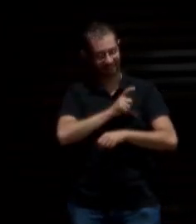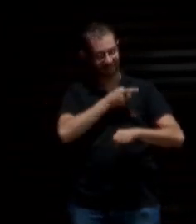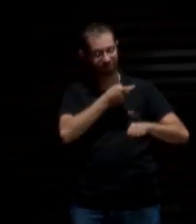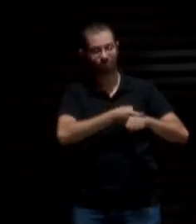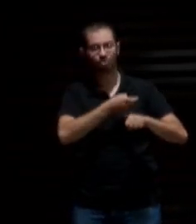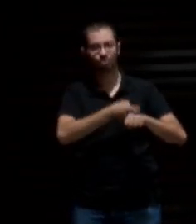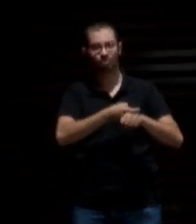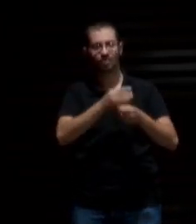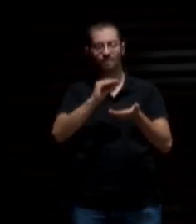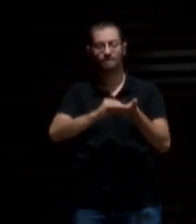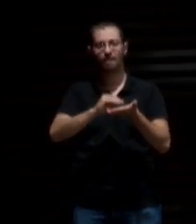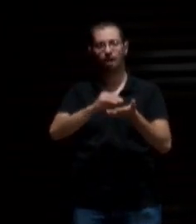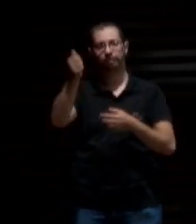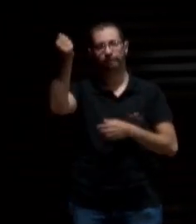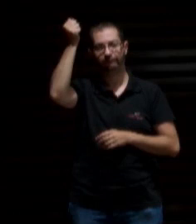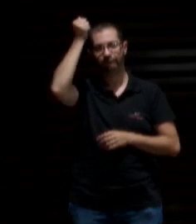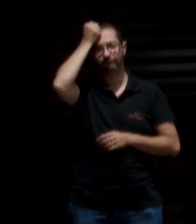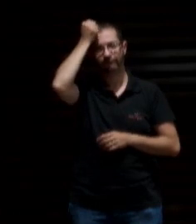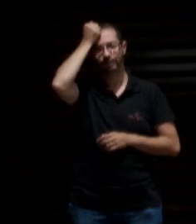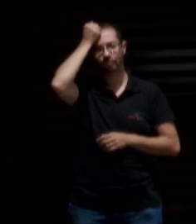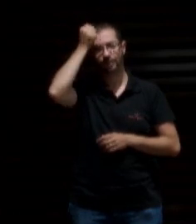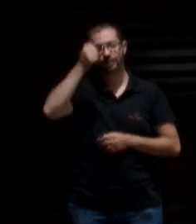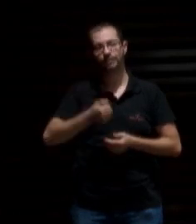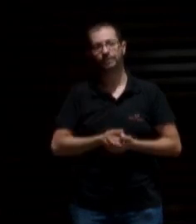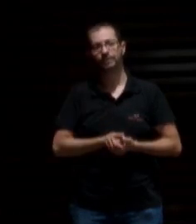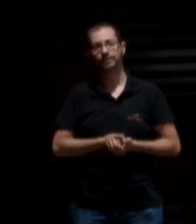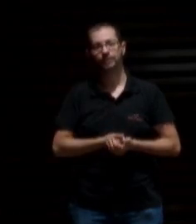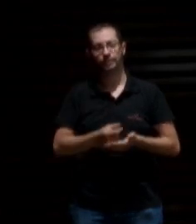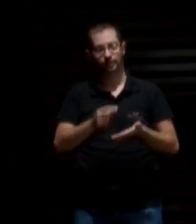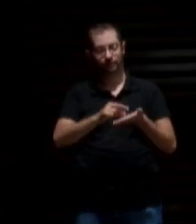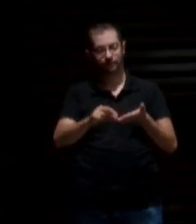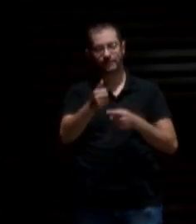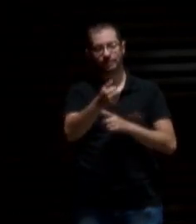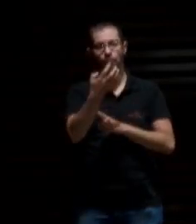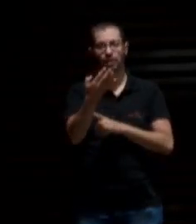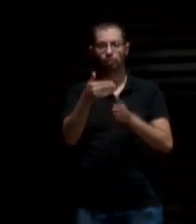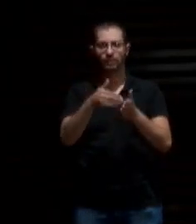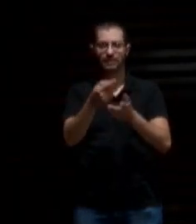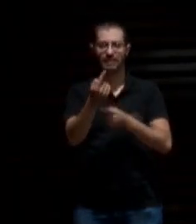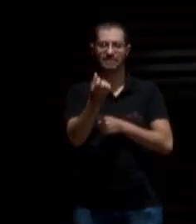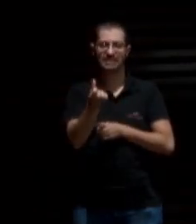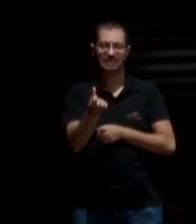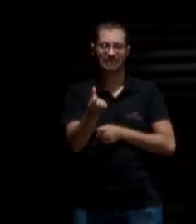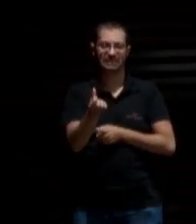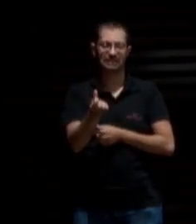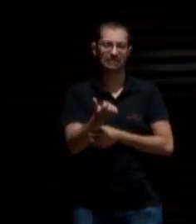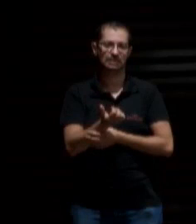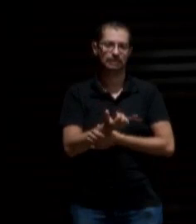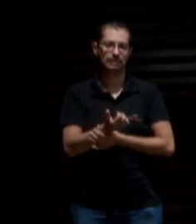falta de arrependimento. Como consequência, versículo 14 a 16, pelo que, está